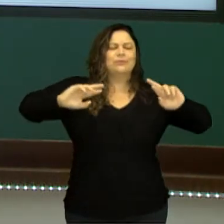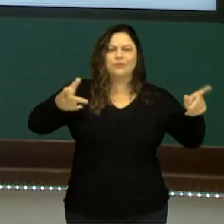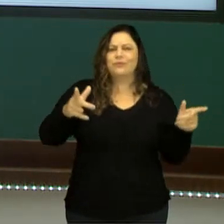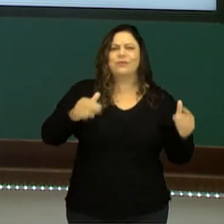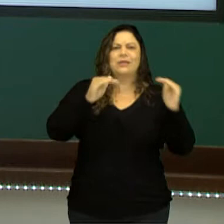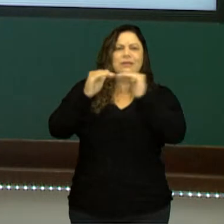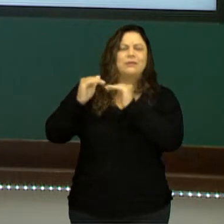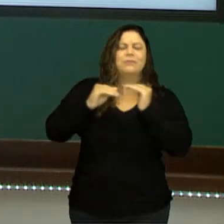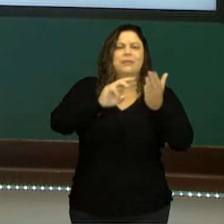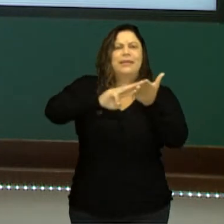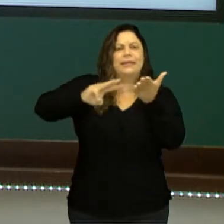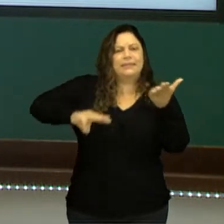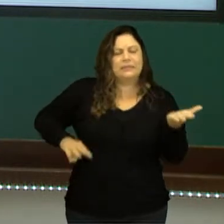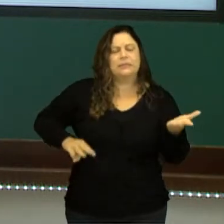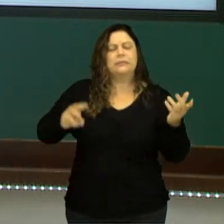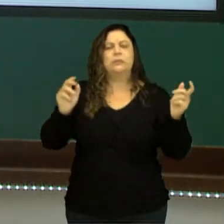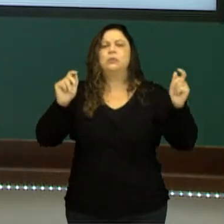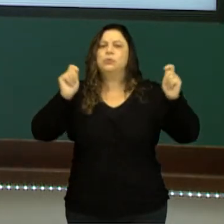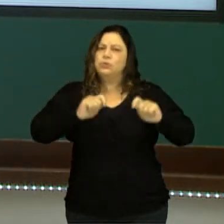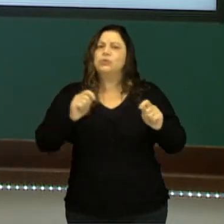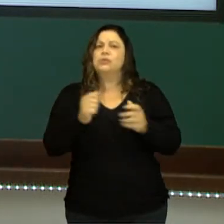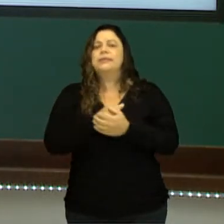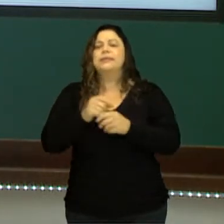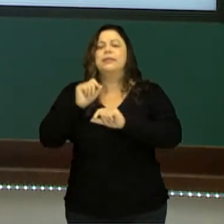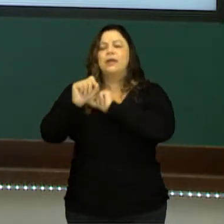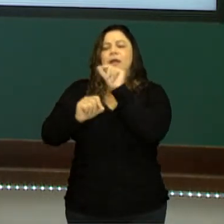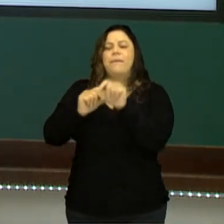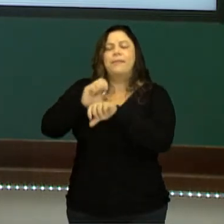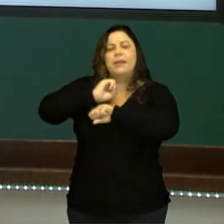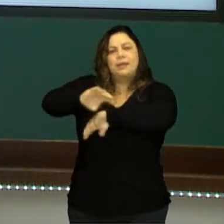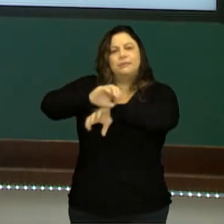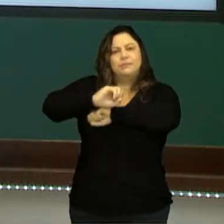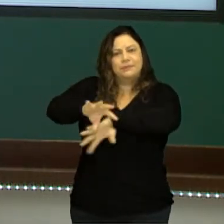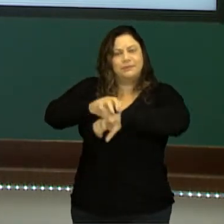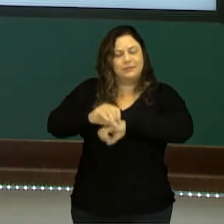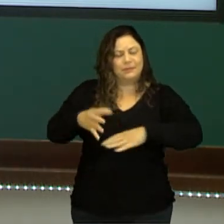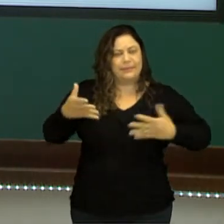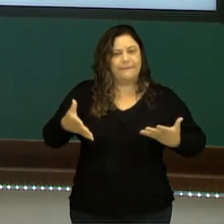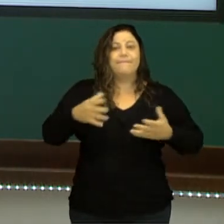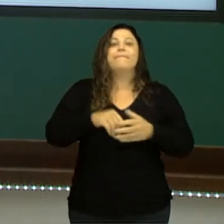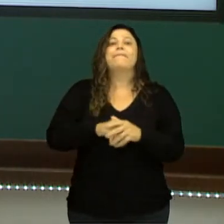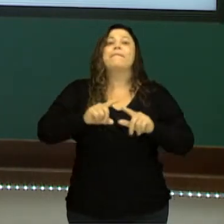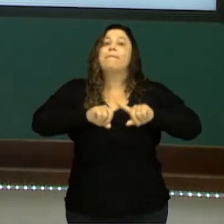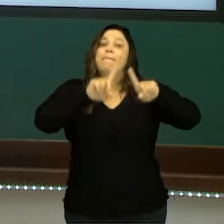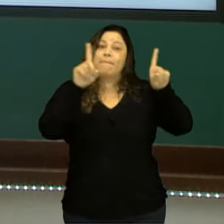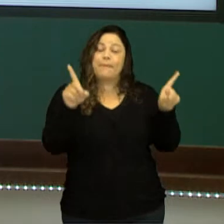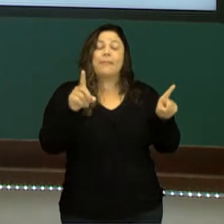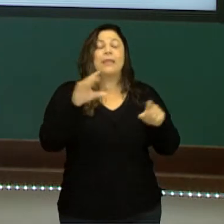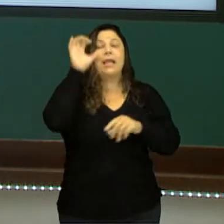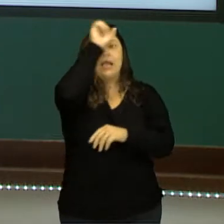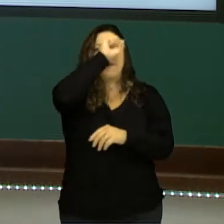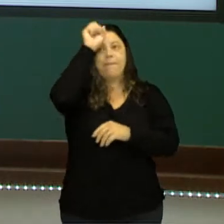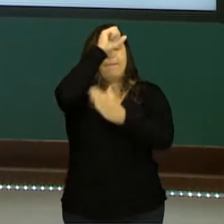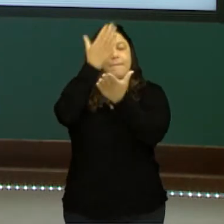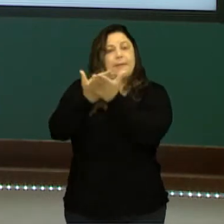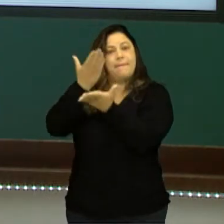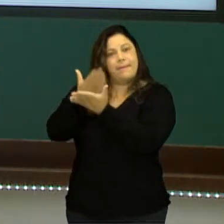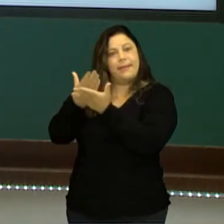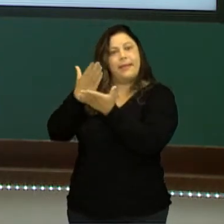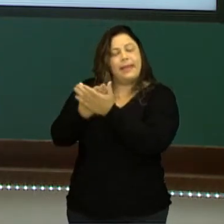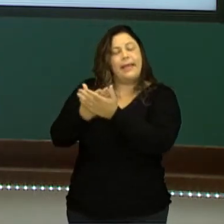a metodologia, com o método que eu vou empregar para ensinar, né? Na verdade, estudar e aprender de forma